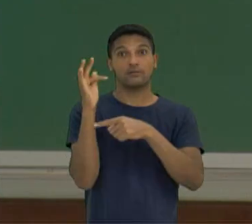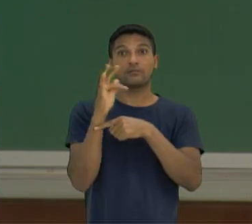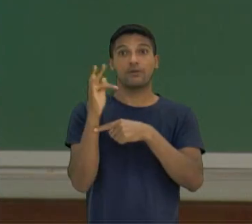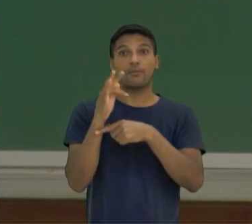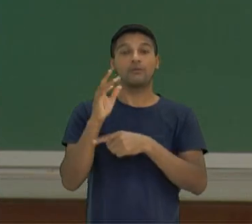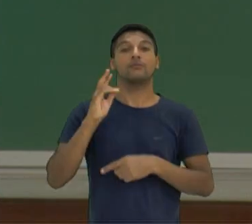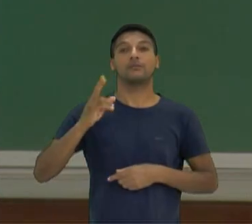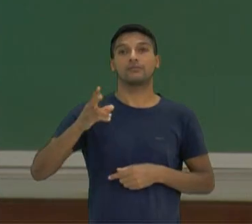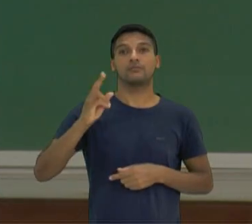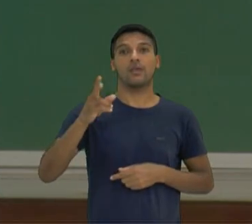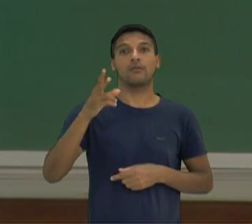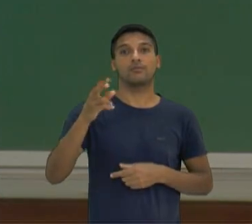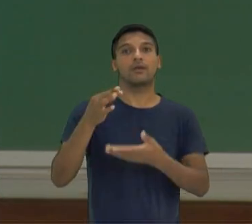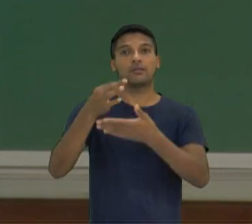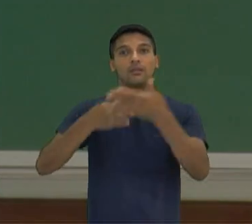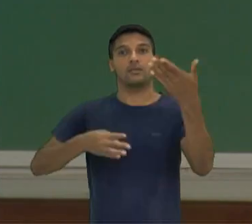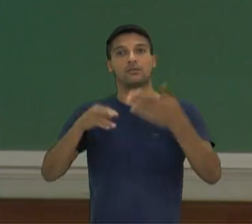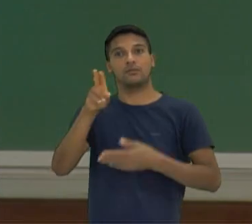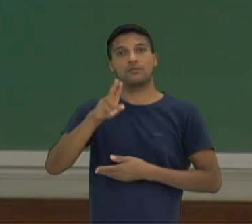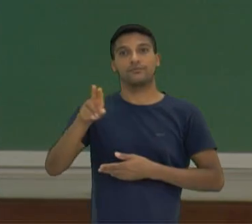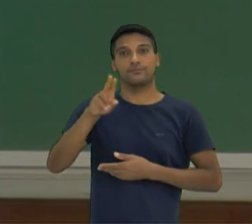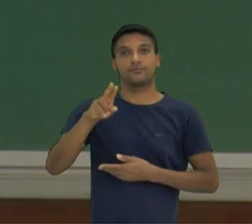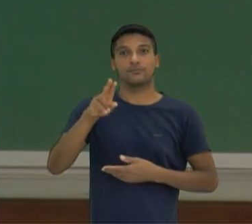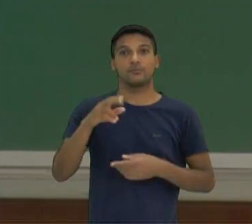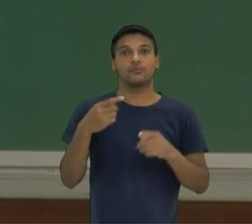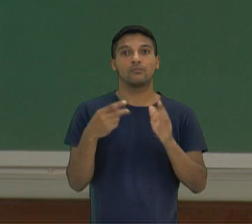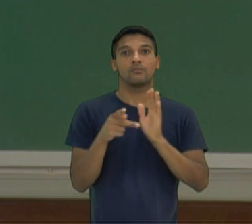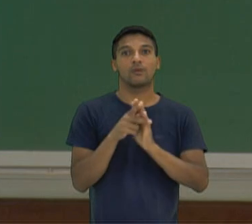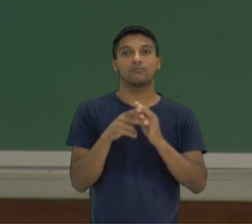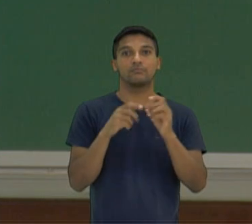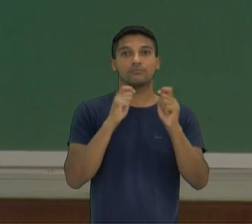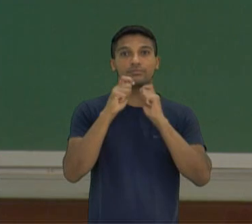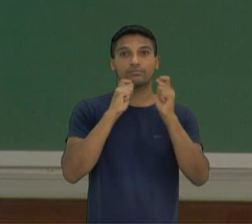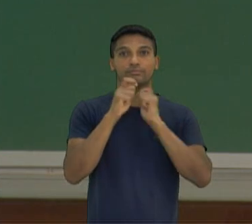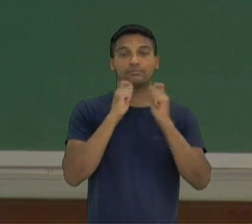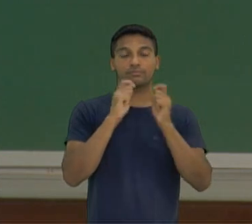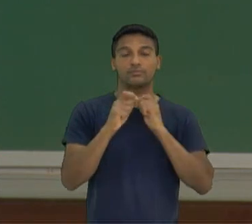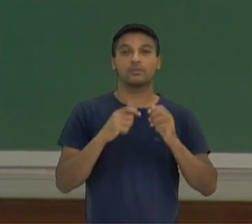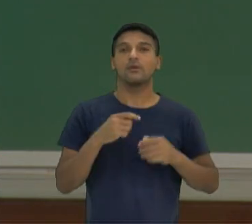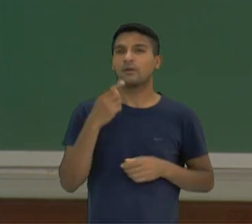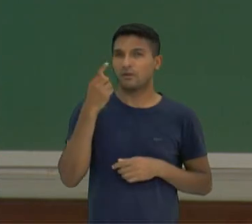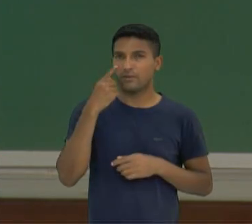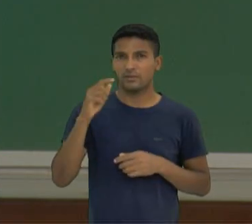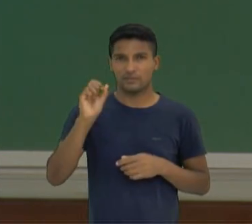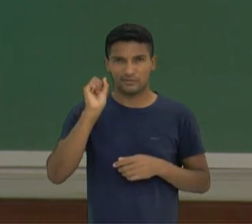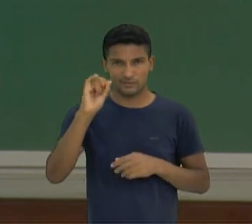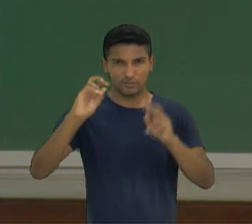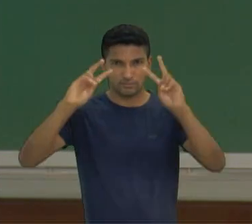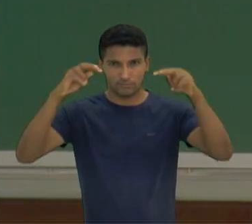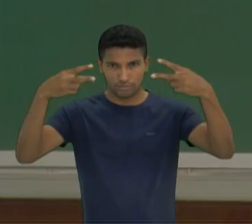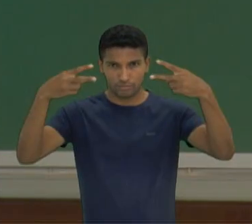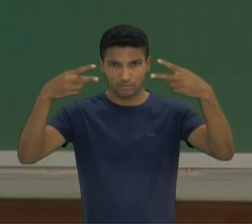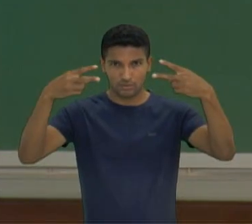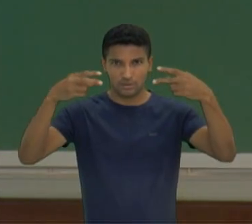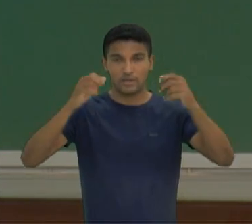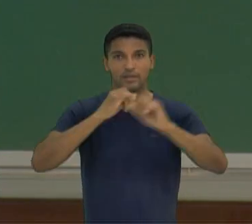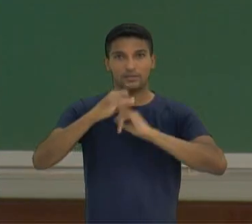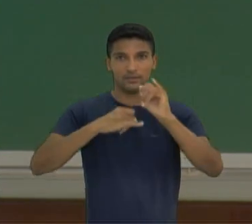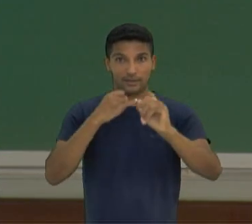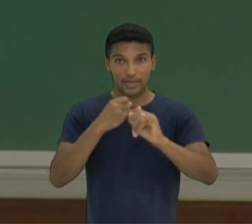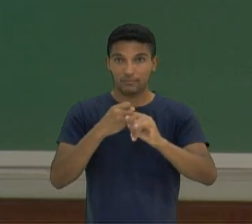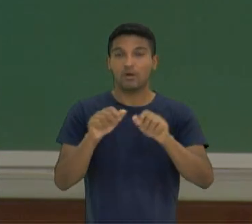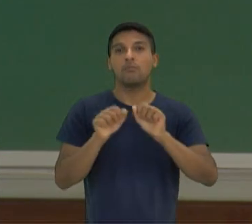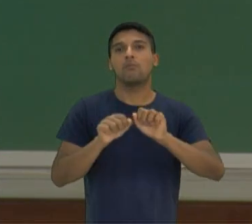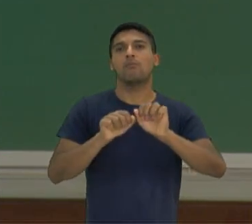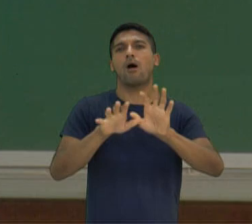que pode, se está num site, ou até mesmo em um jornal impresso, pode chegar pelo mundo todo, alcançar várias